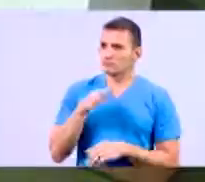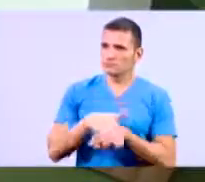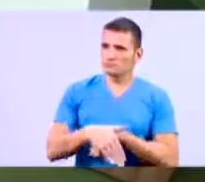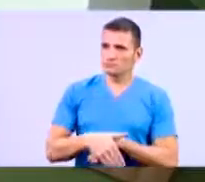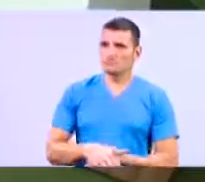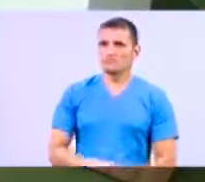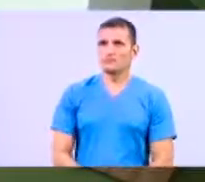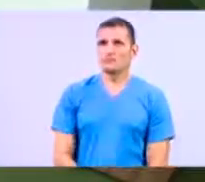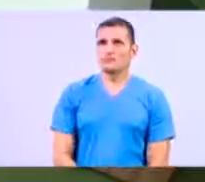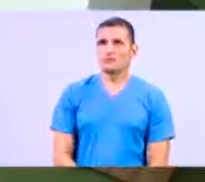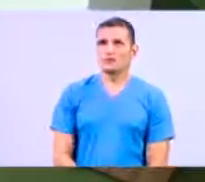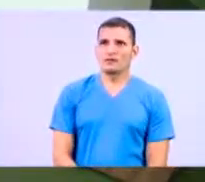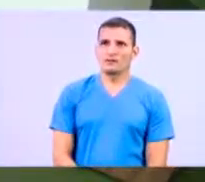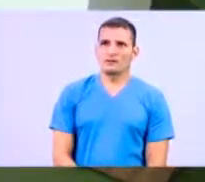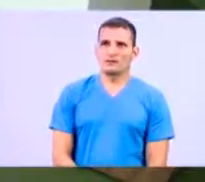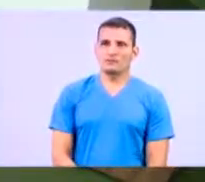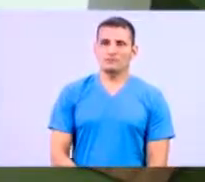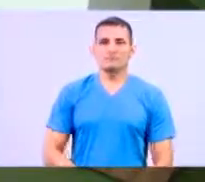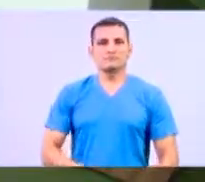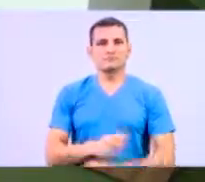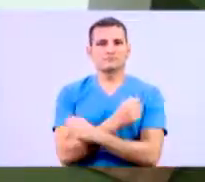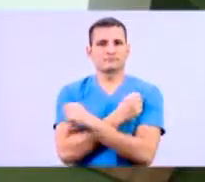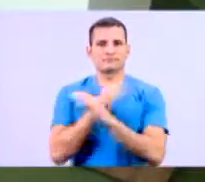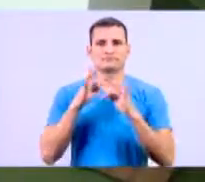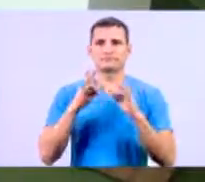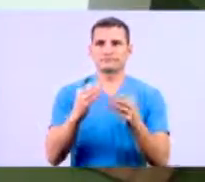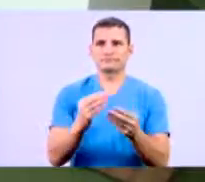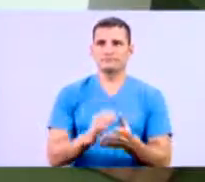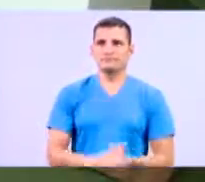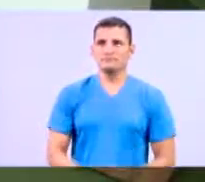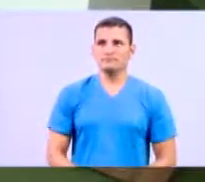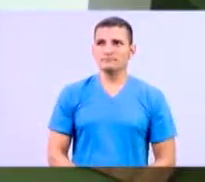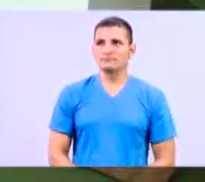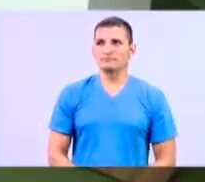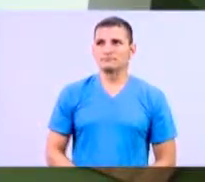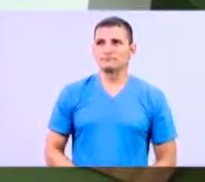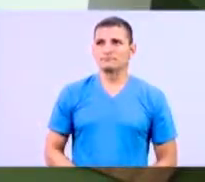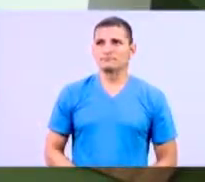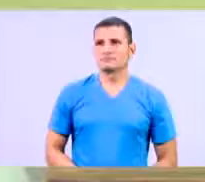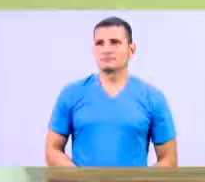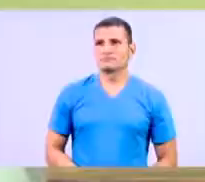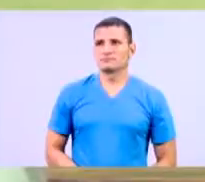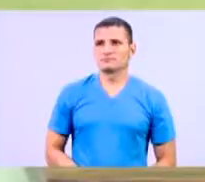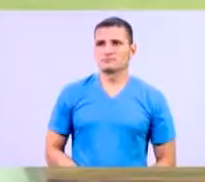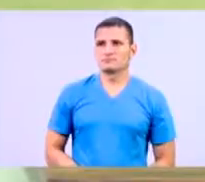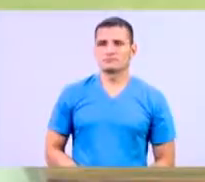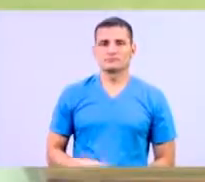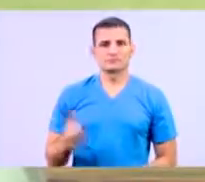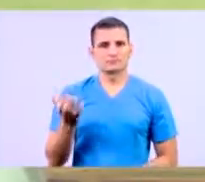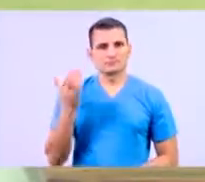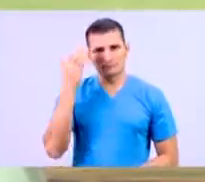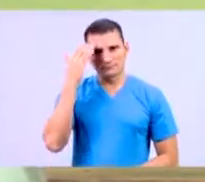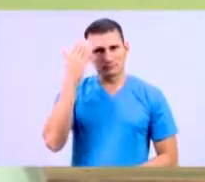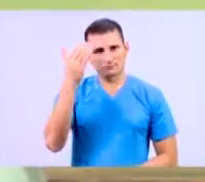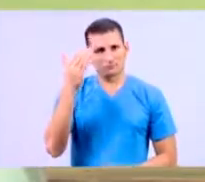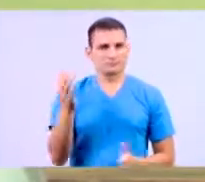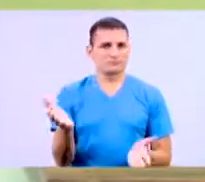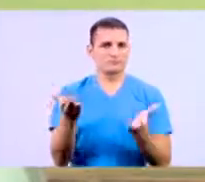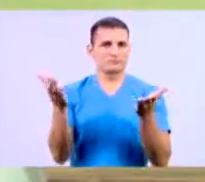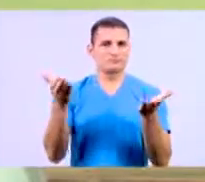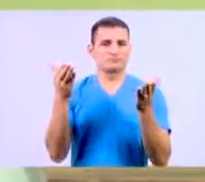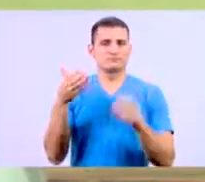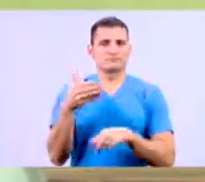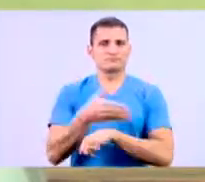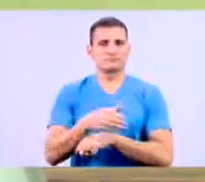mais participaram, um abraço para todos vocês, tá? Muito obrigado. Queremos agradecer e incentivar a participação dos